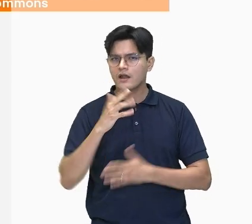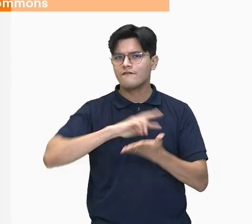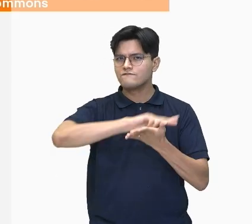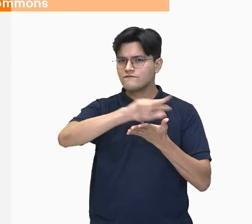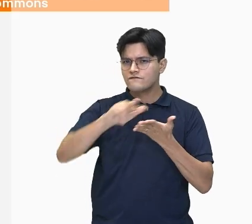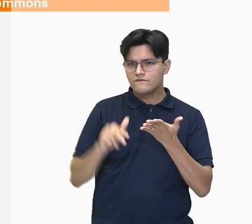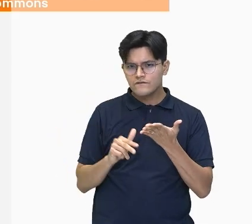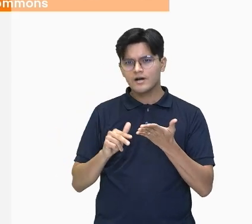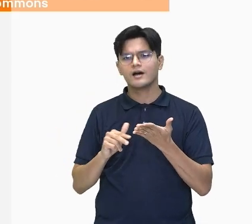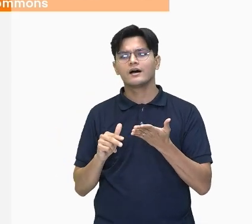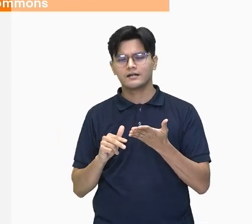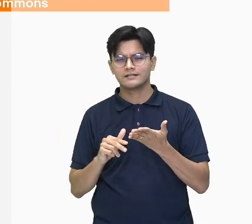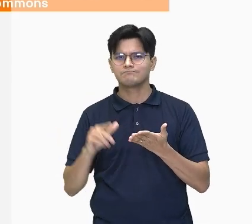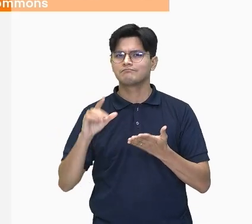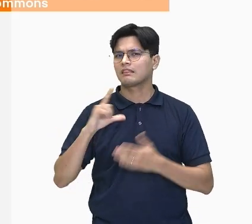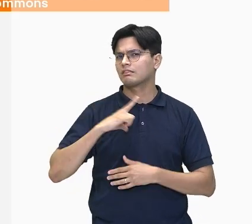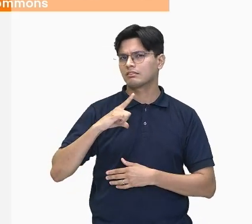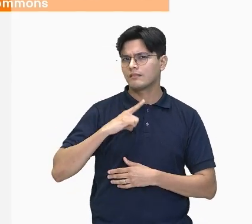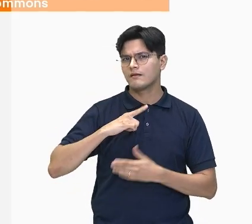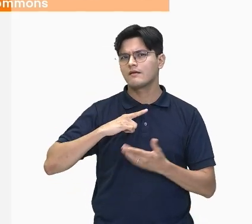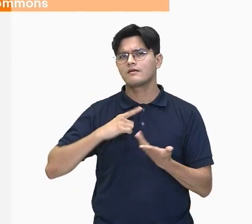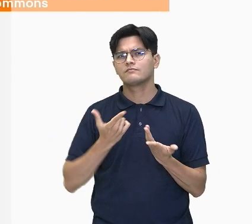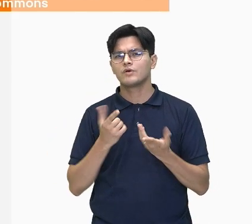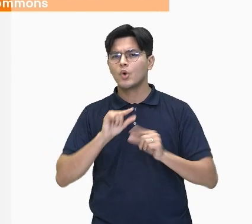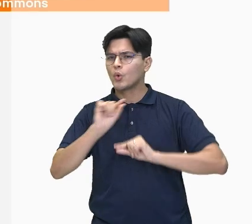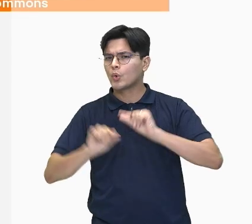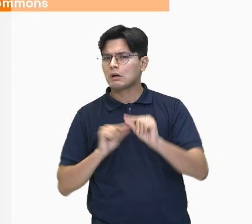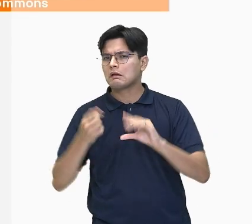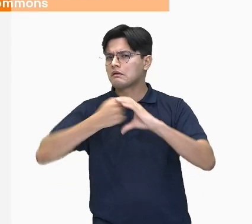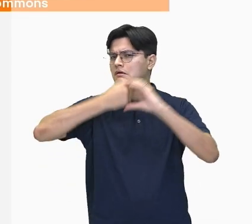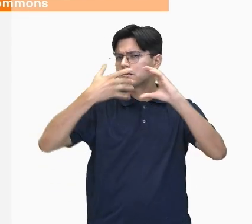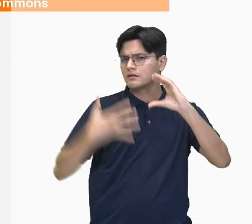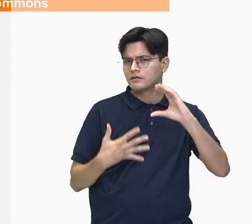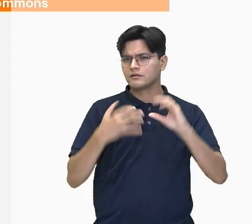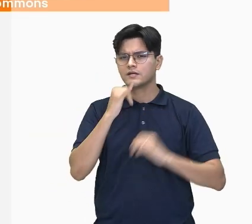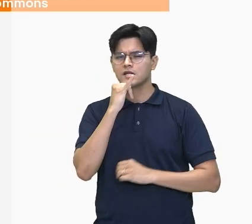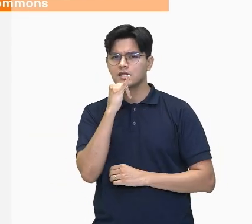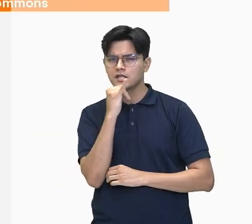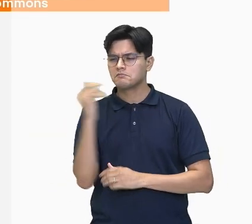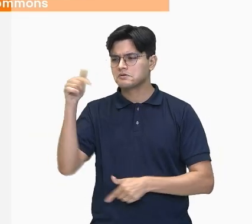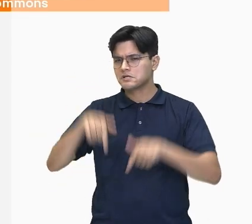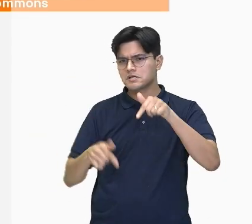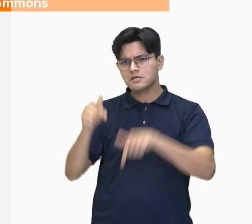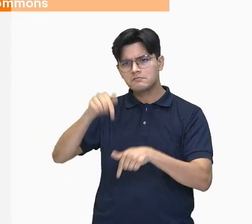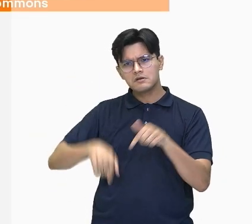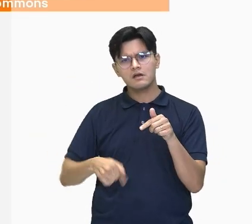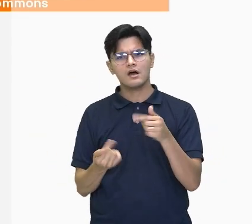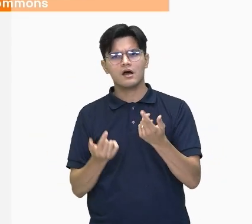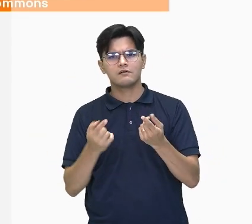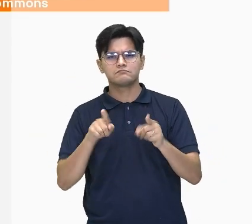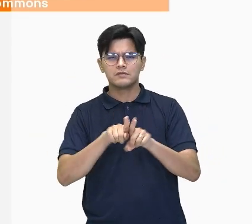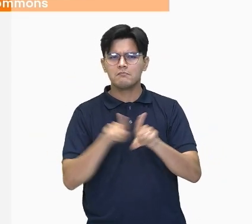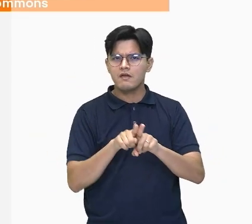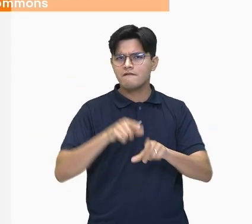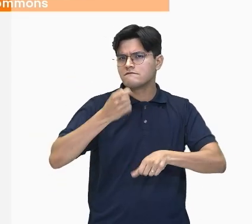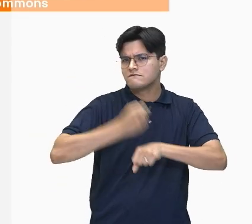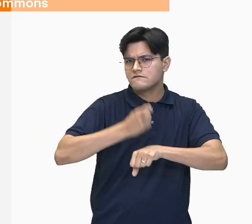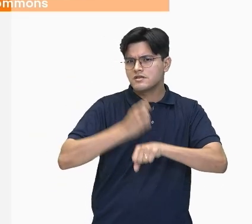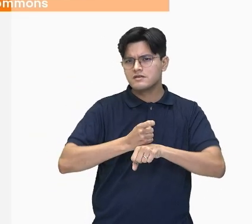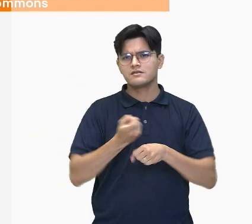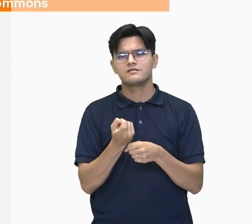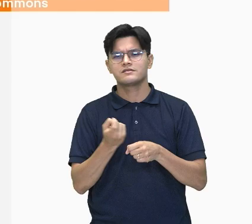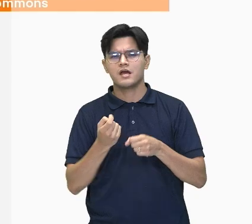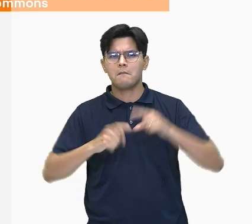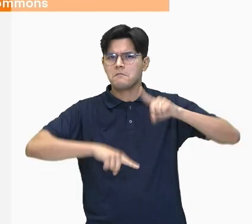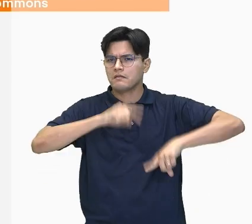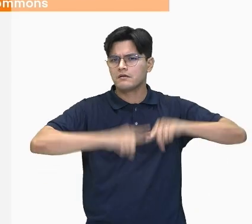né? Essas propriedades que podem ser físicas, propriedades químicas, e eles drenam e